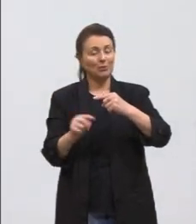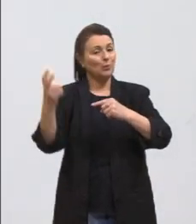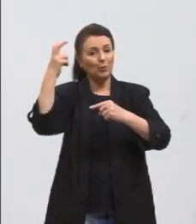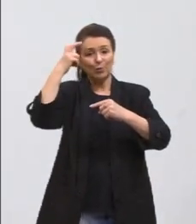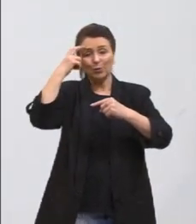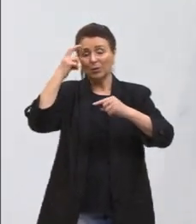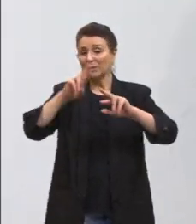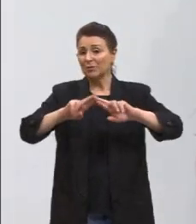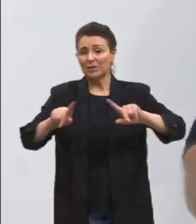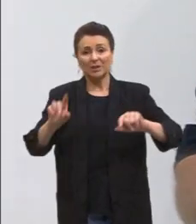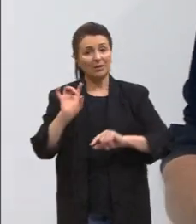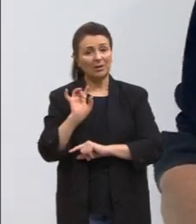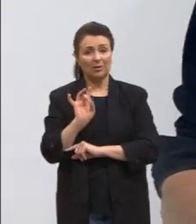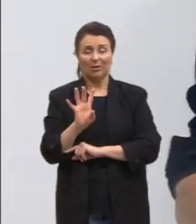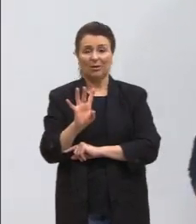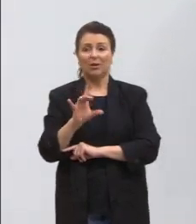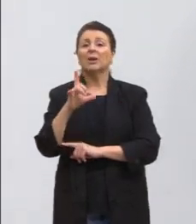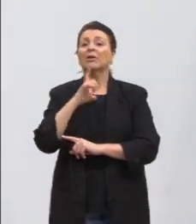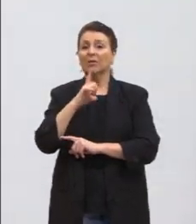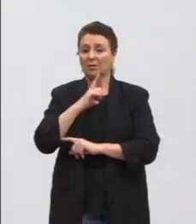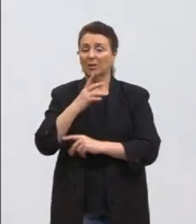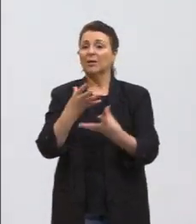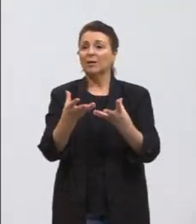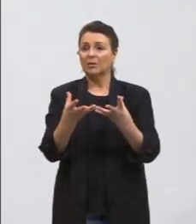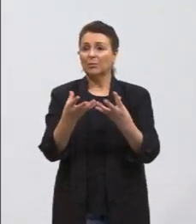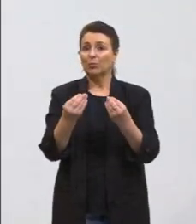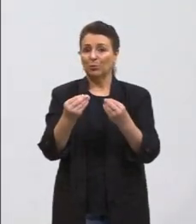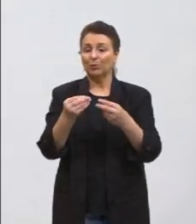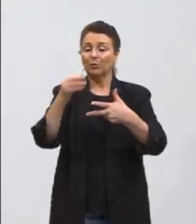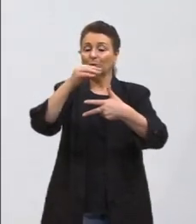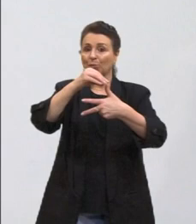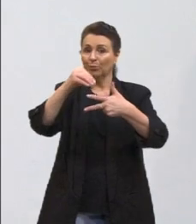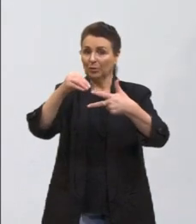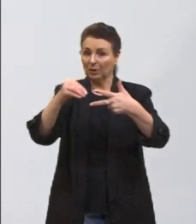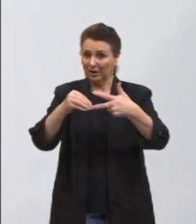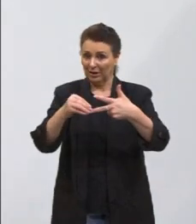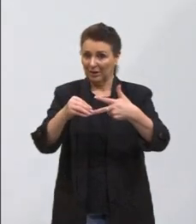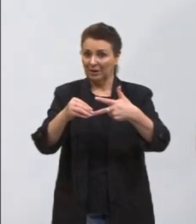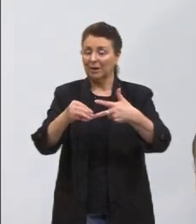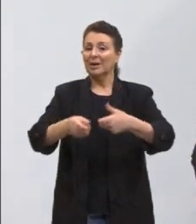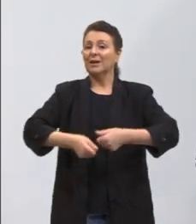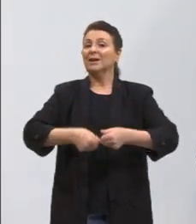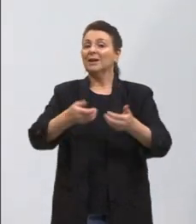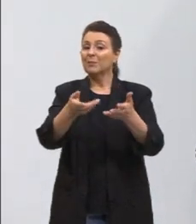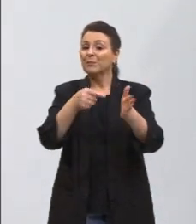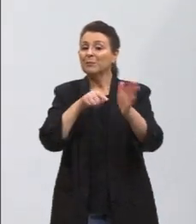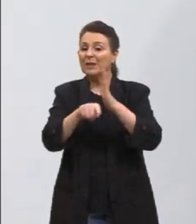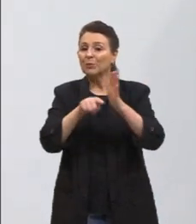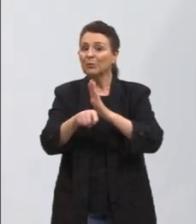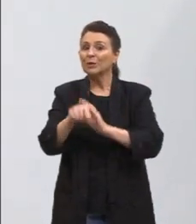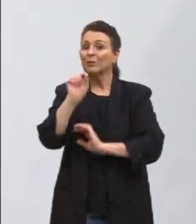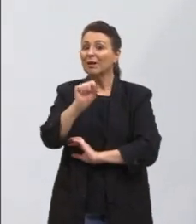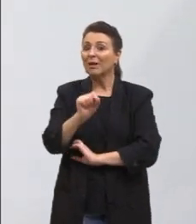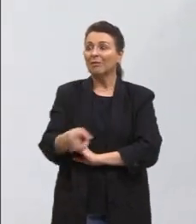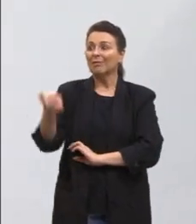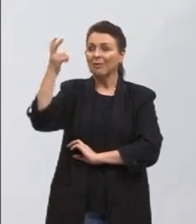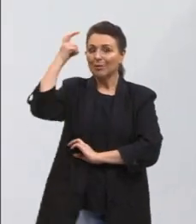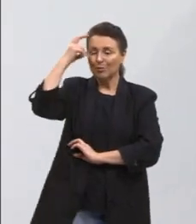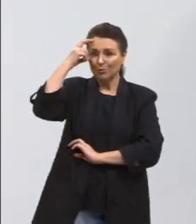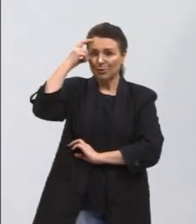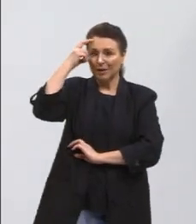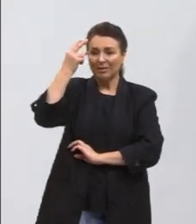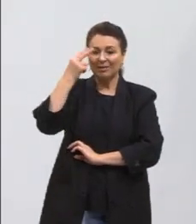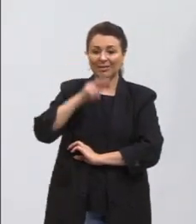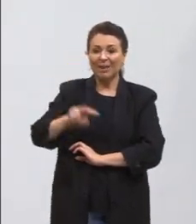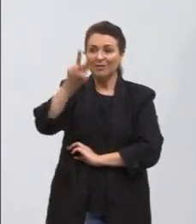é muito recorrente a questão do Enem essas das culturas o eurocentrismo e Darwinismo